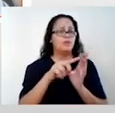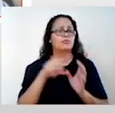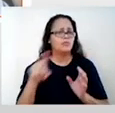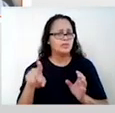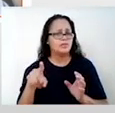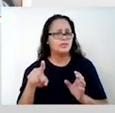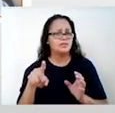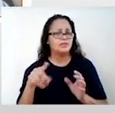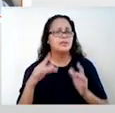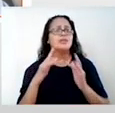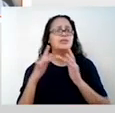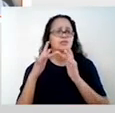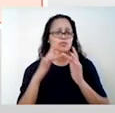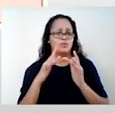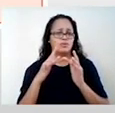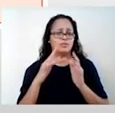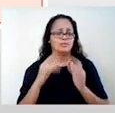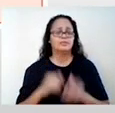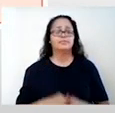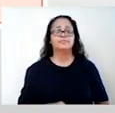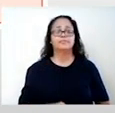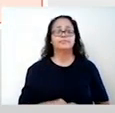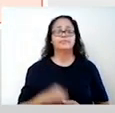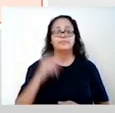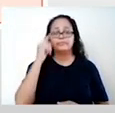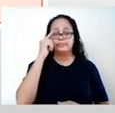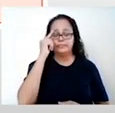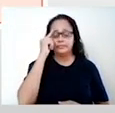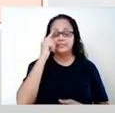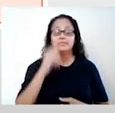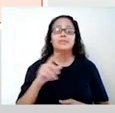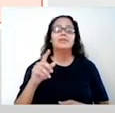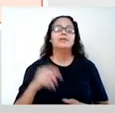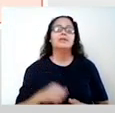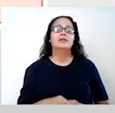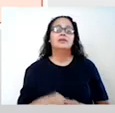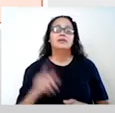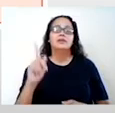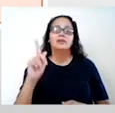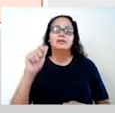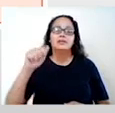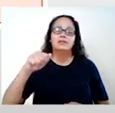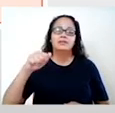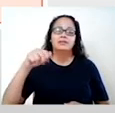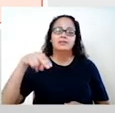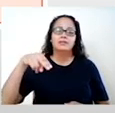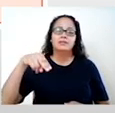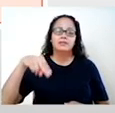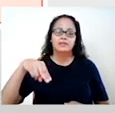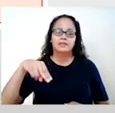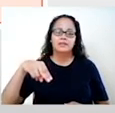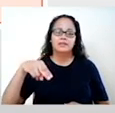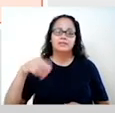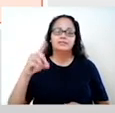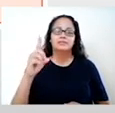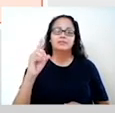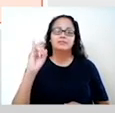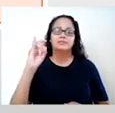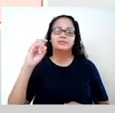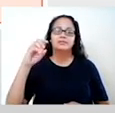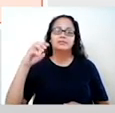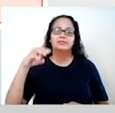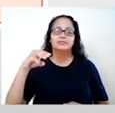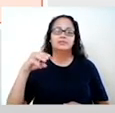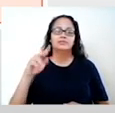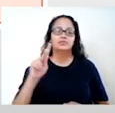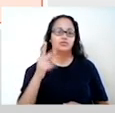Eu também concordo. O segundo aí é o Gandhi, muito famoso também, Mahatma Gandhi. Já ouviram